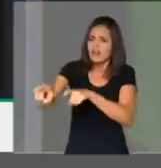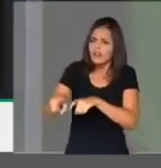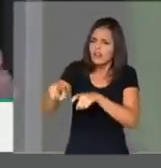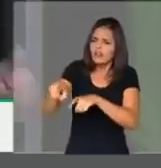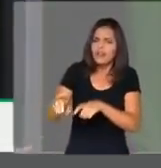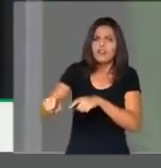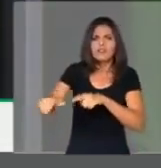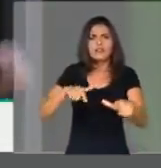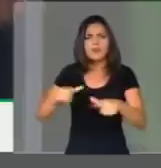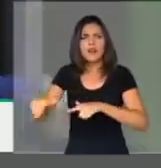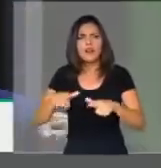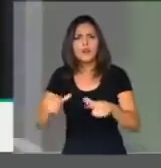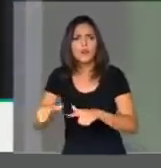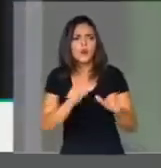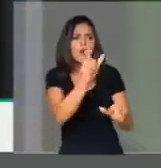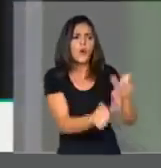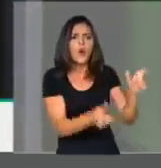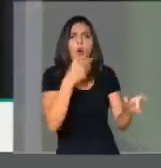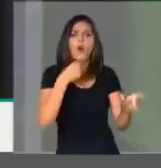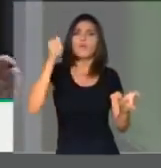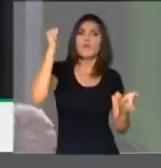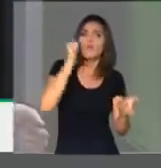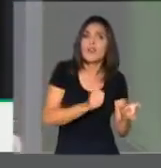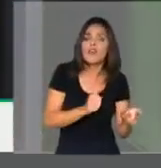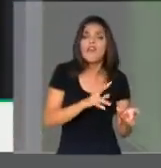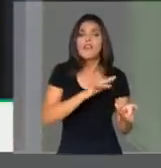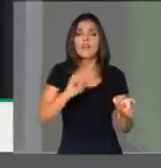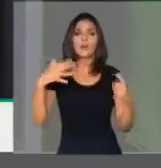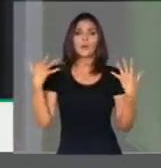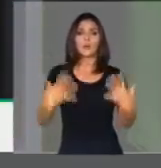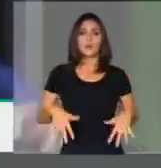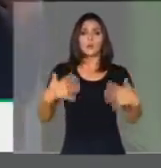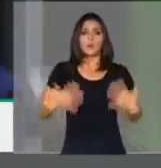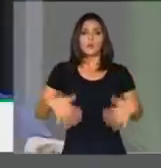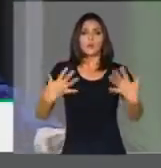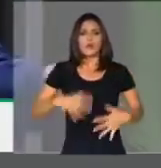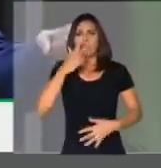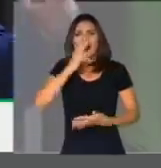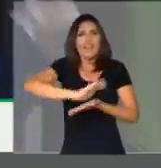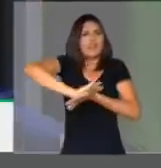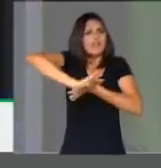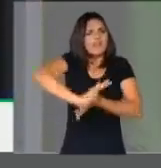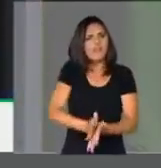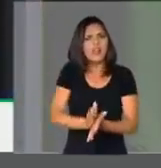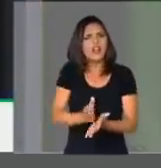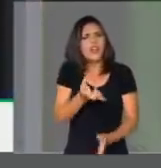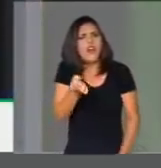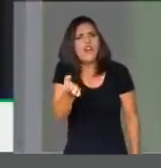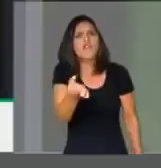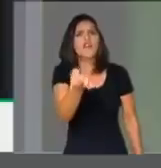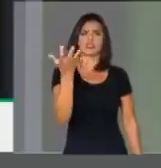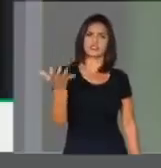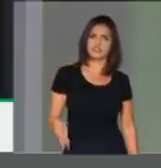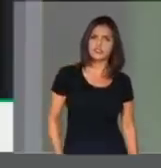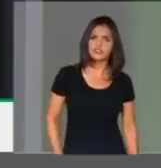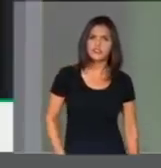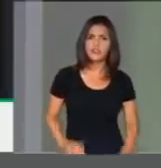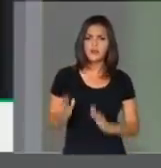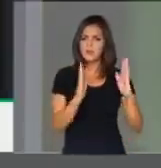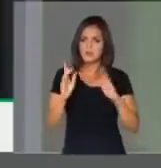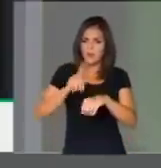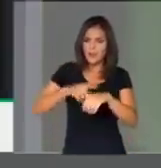trabalhadores rurais brasileiros e trabalhadoras passem por essa humilhação, essa covardia que nesse